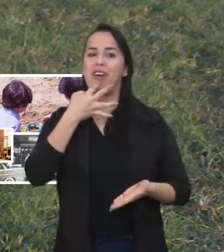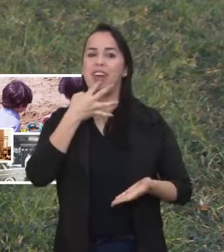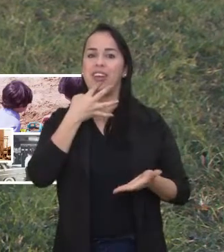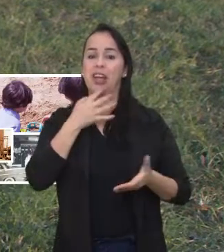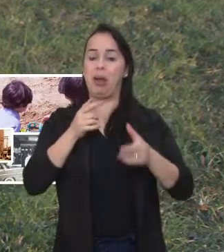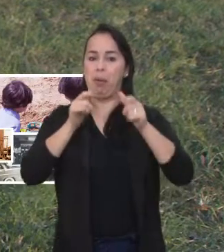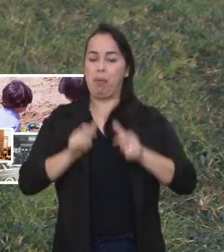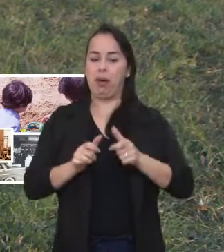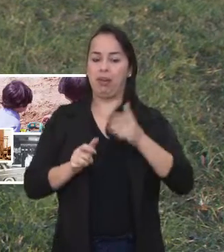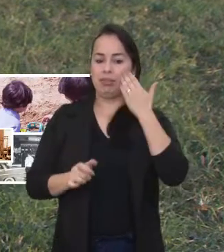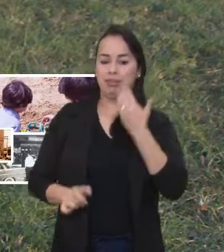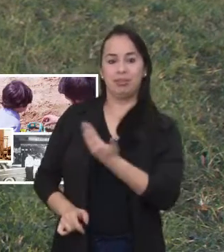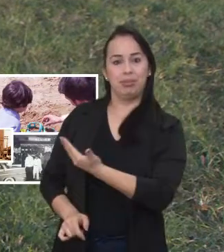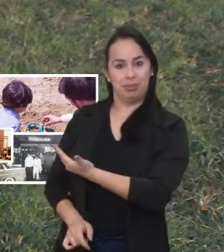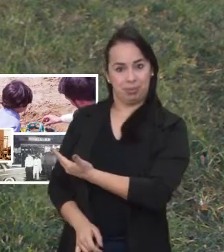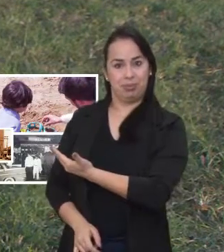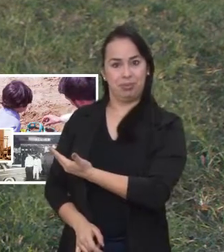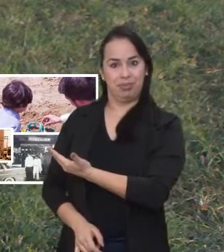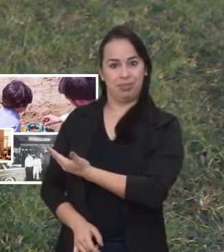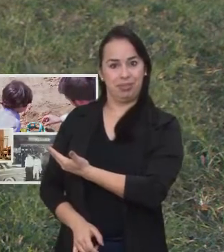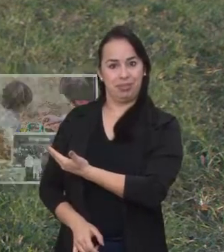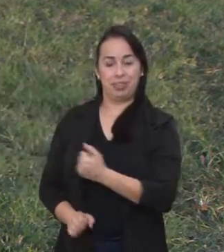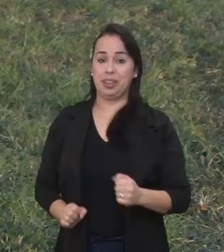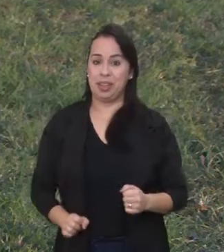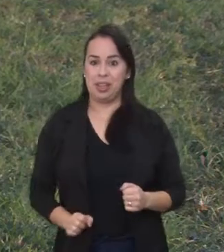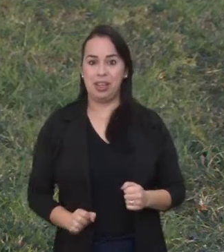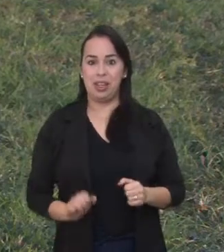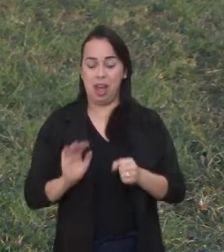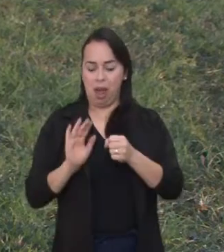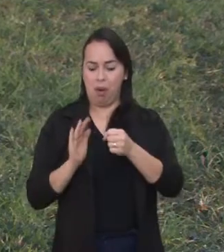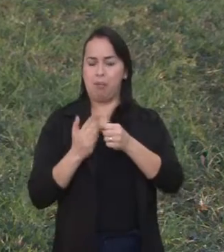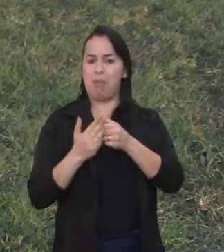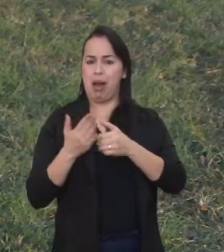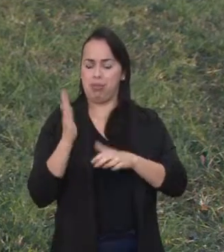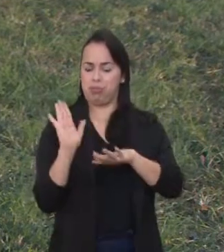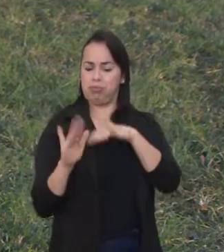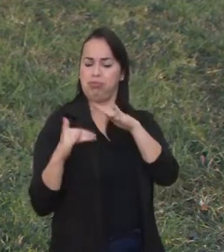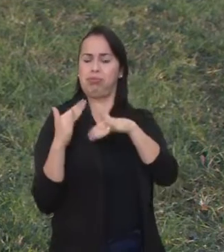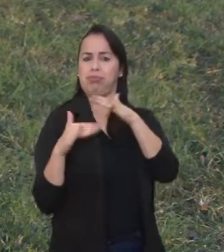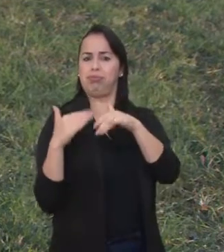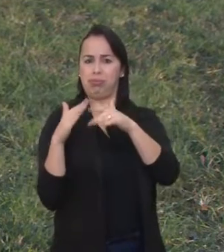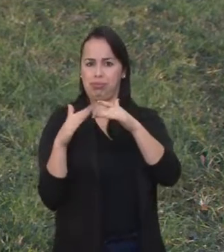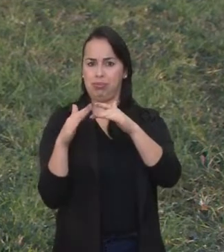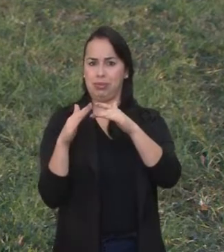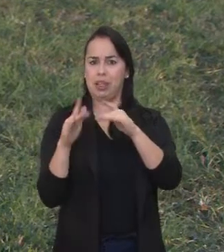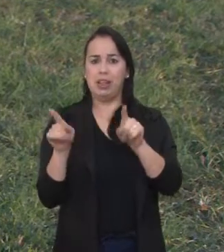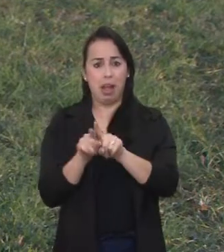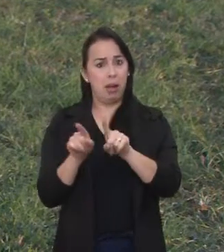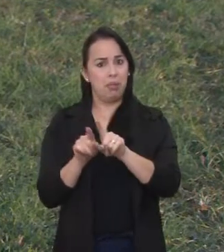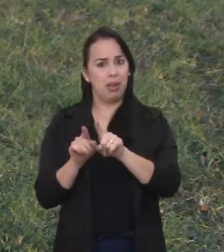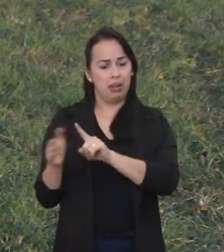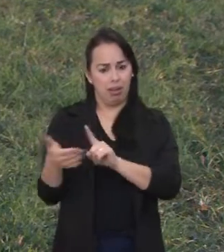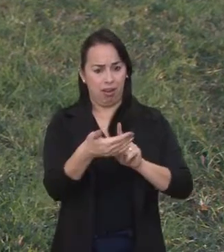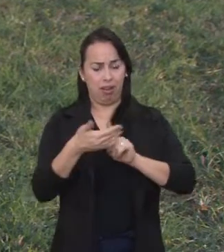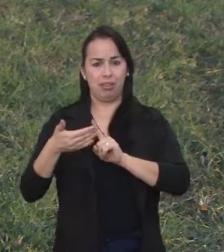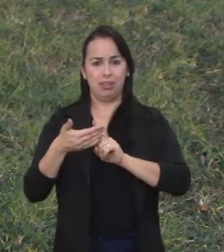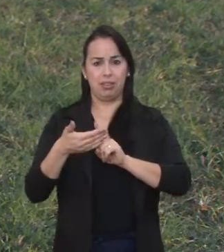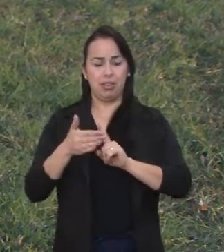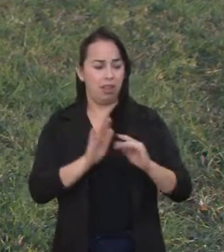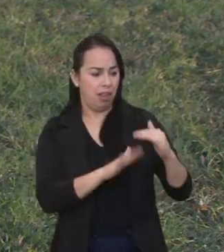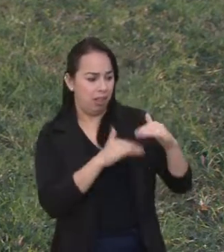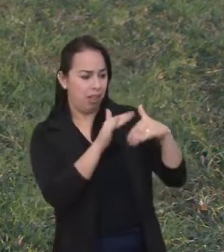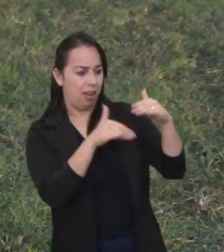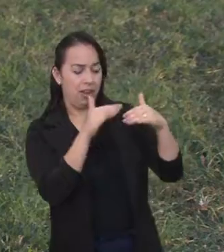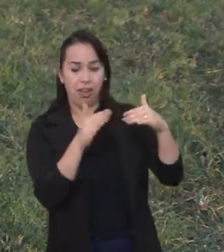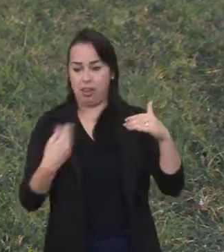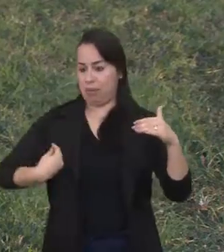na região central de São José dos Campos, um bairro de vanguarda, elegante e muito acolhedor, que une desenvolvimento